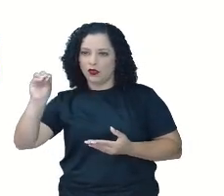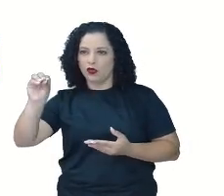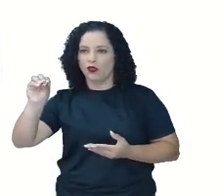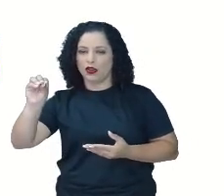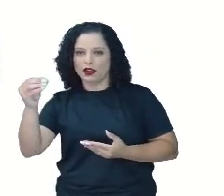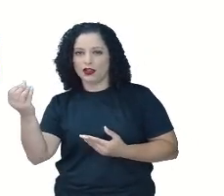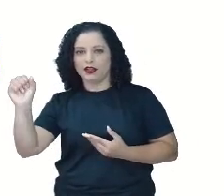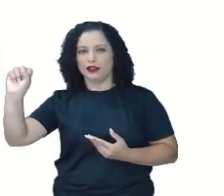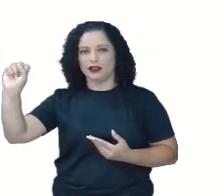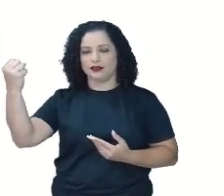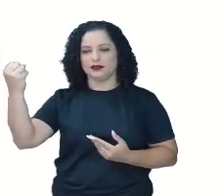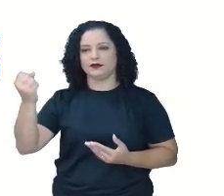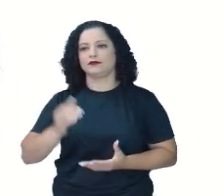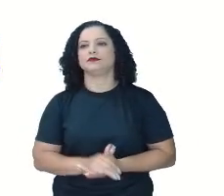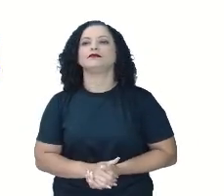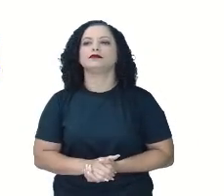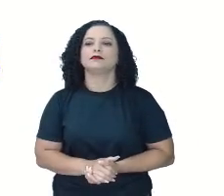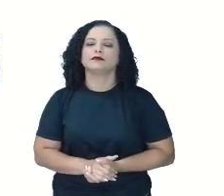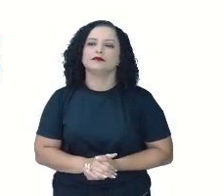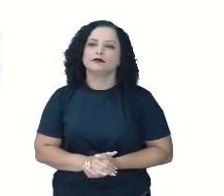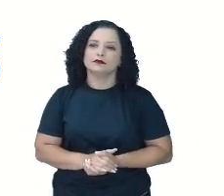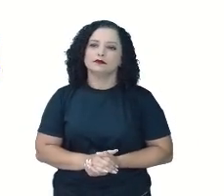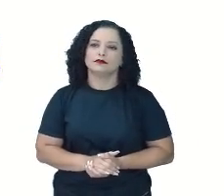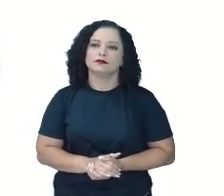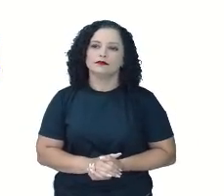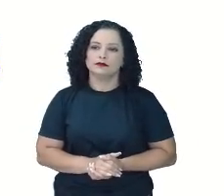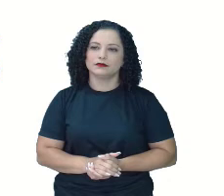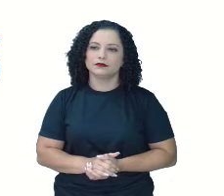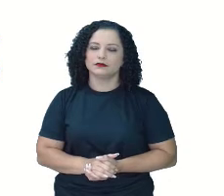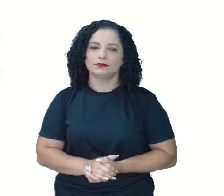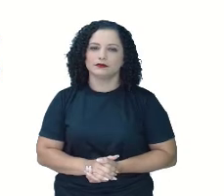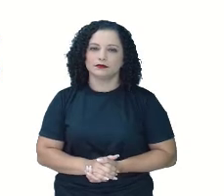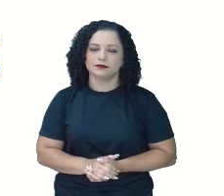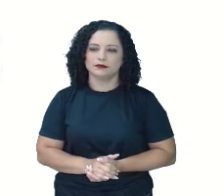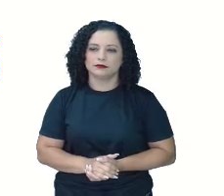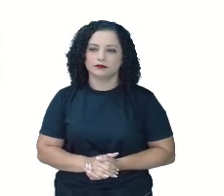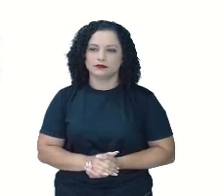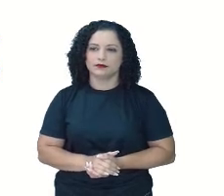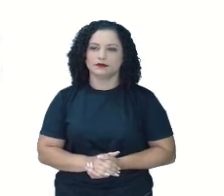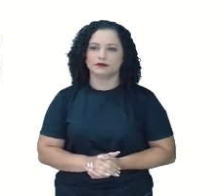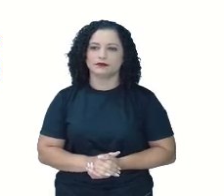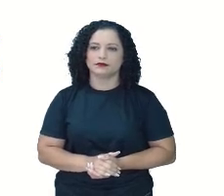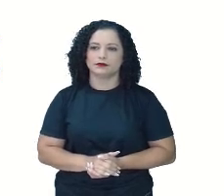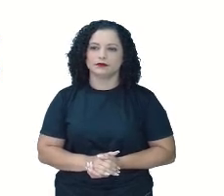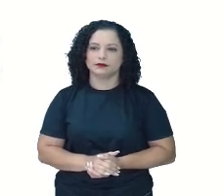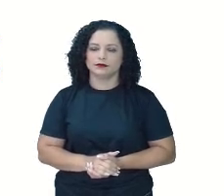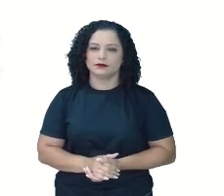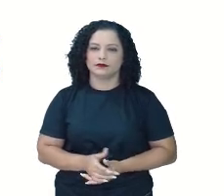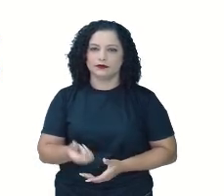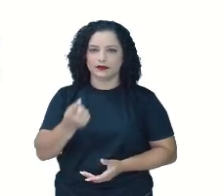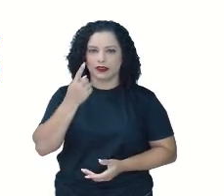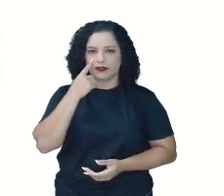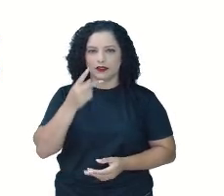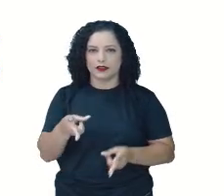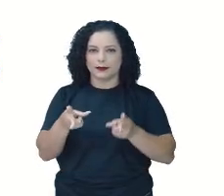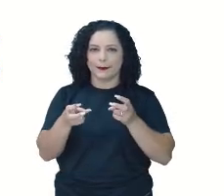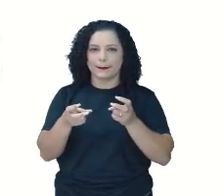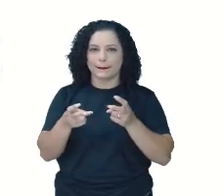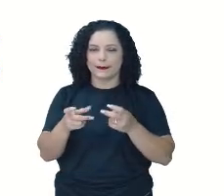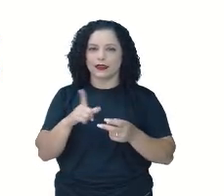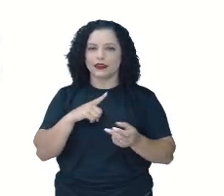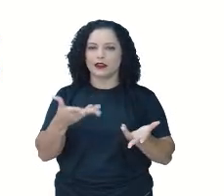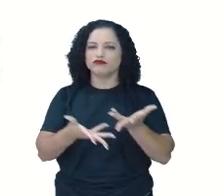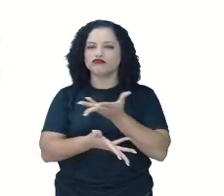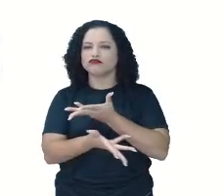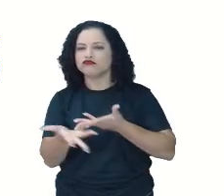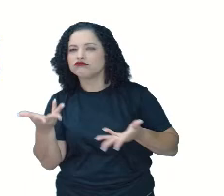fica. Olha aí. Toys, cherries, keys. Perceba que elas têm uma coisa em comum, que